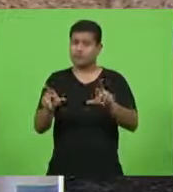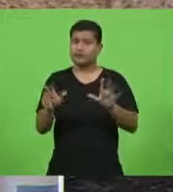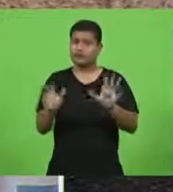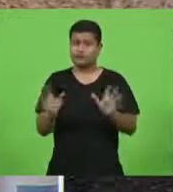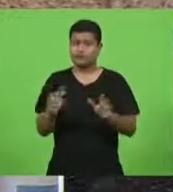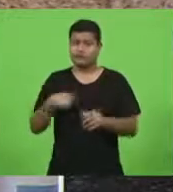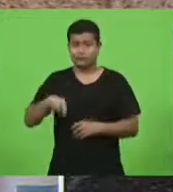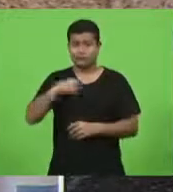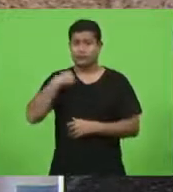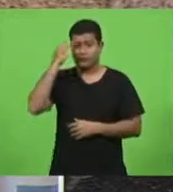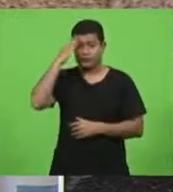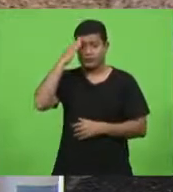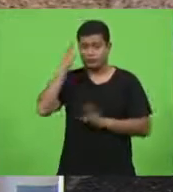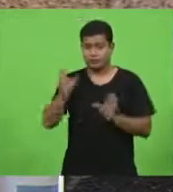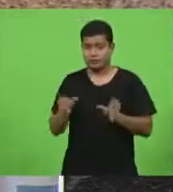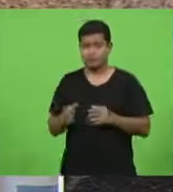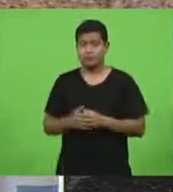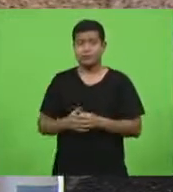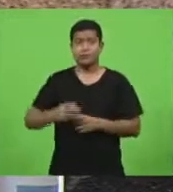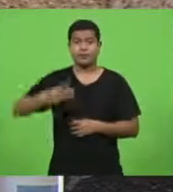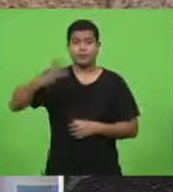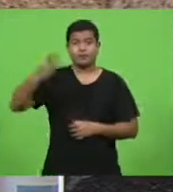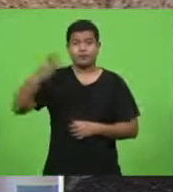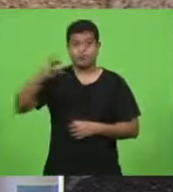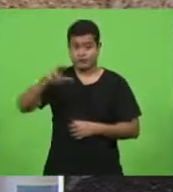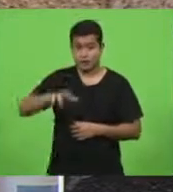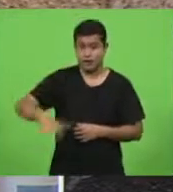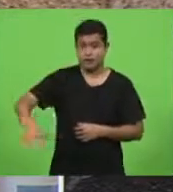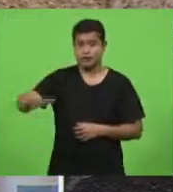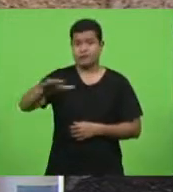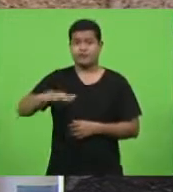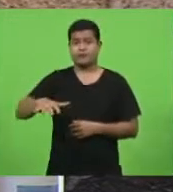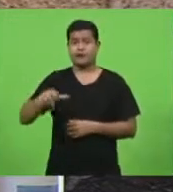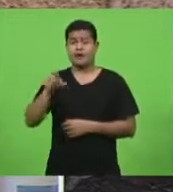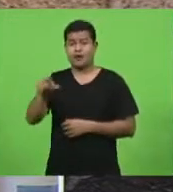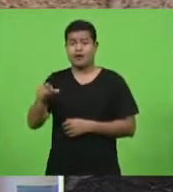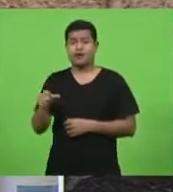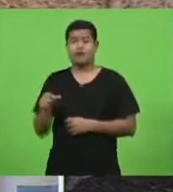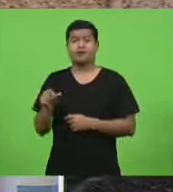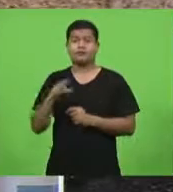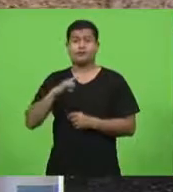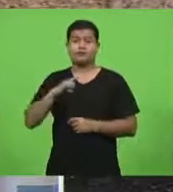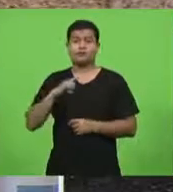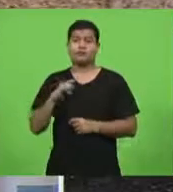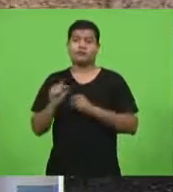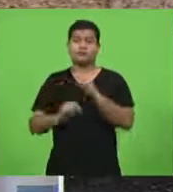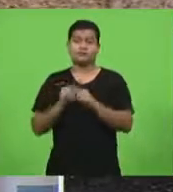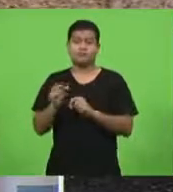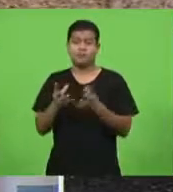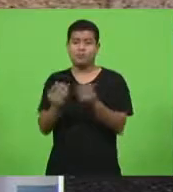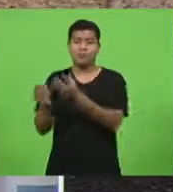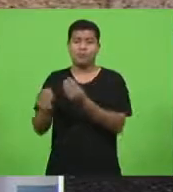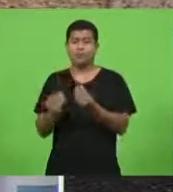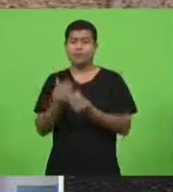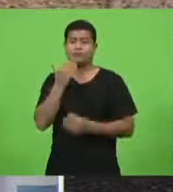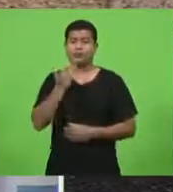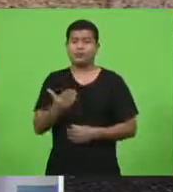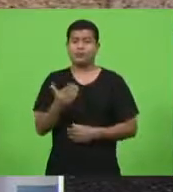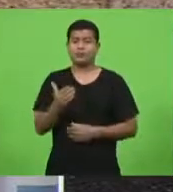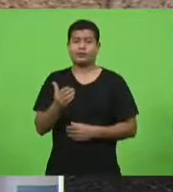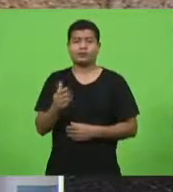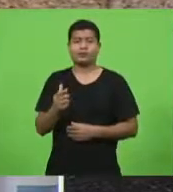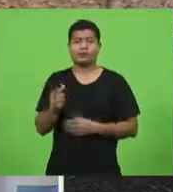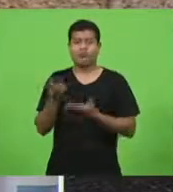vez, terceira região, extremamente beneficiada com isso aí. Detalhe, o cidadão não